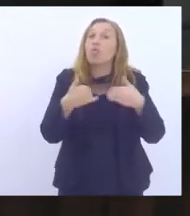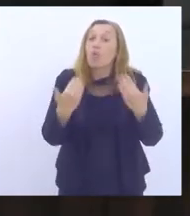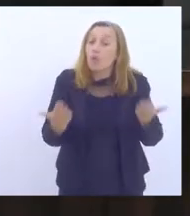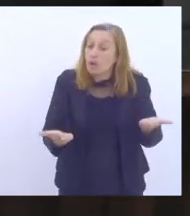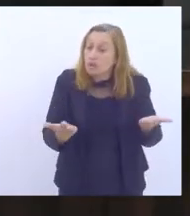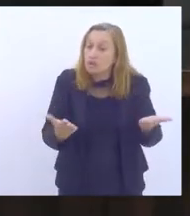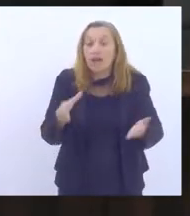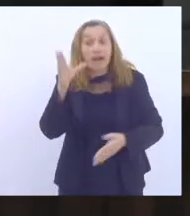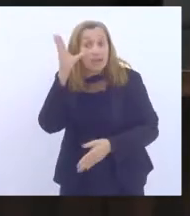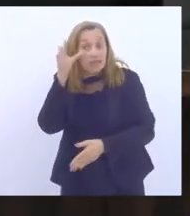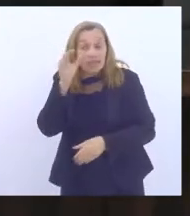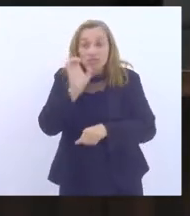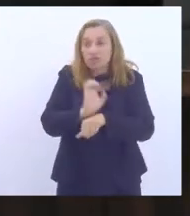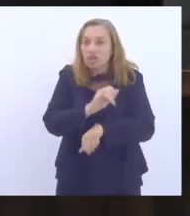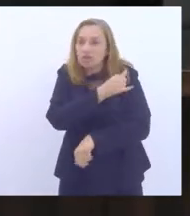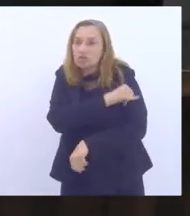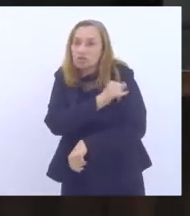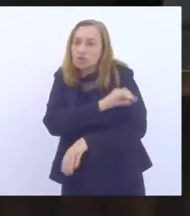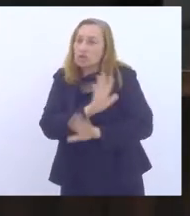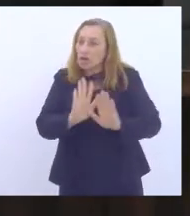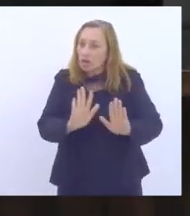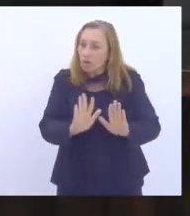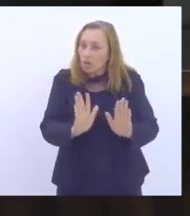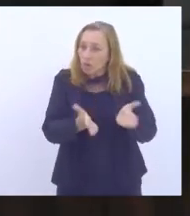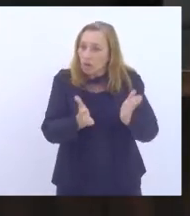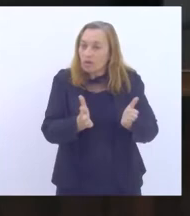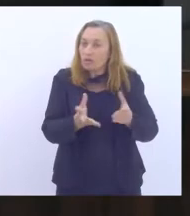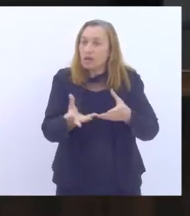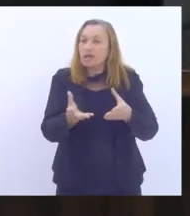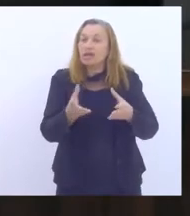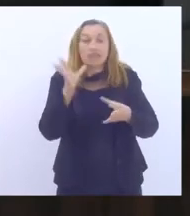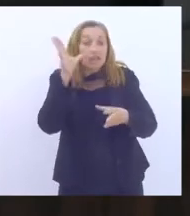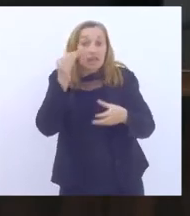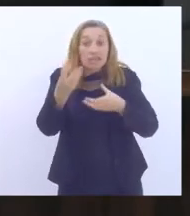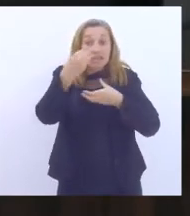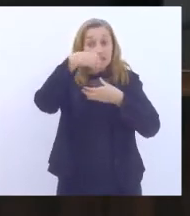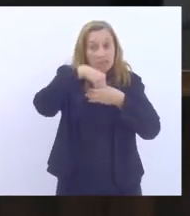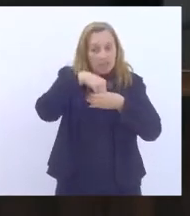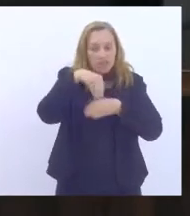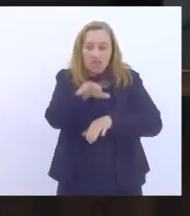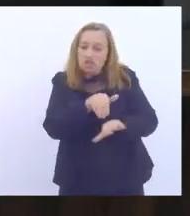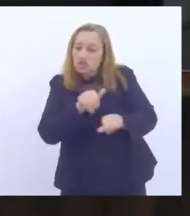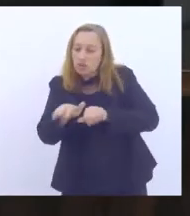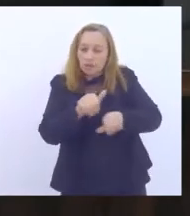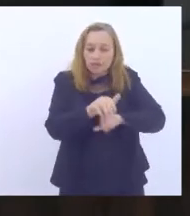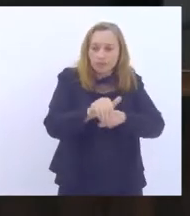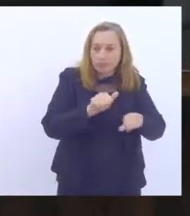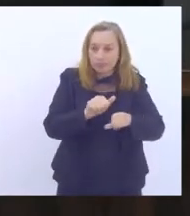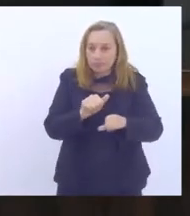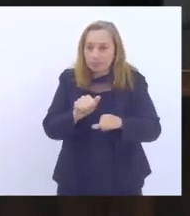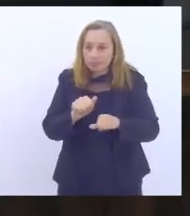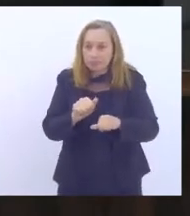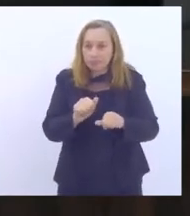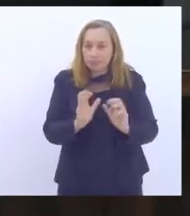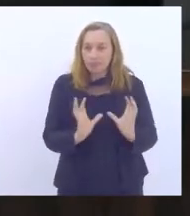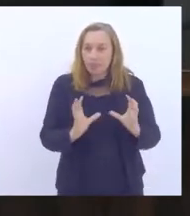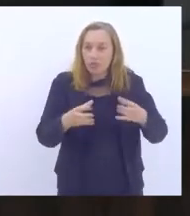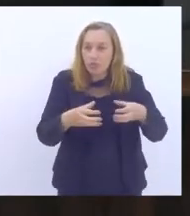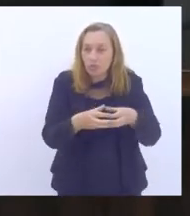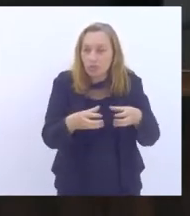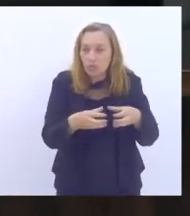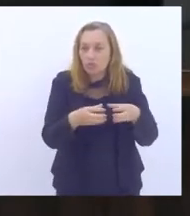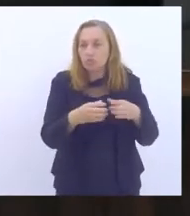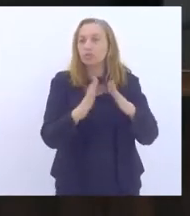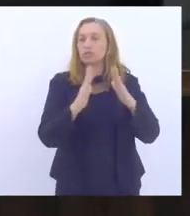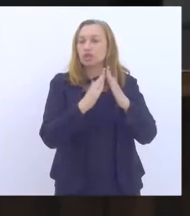é de interesse do Estado do Rio de Janeiro agora quando há interesse interno a gente chama é o Colégio ele